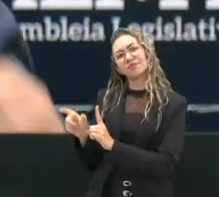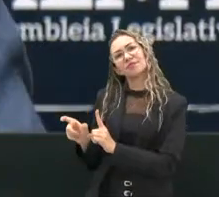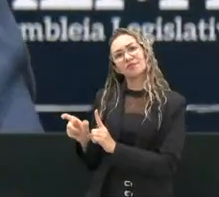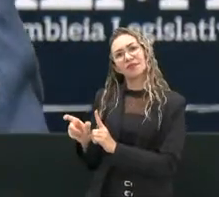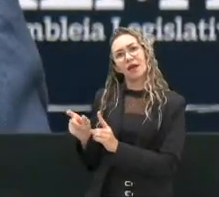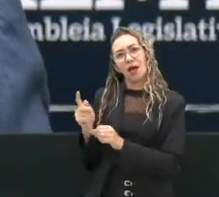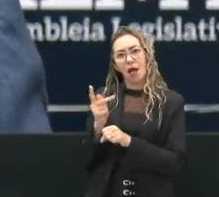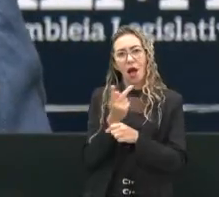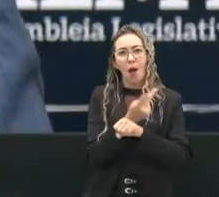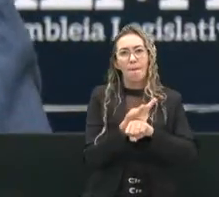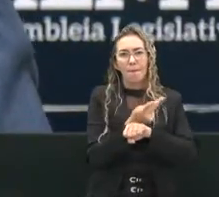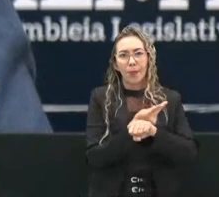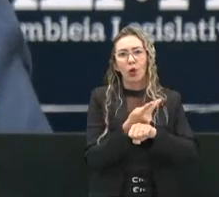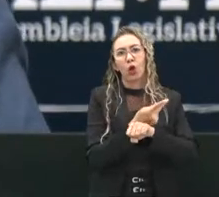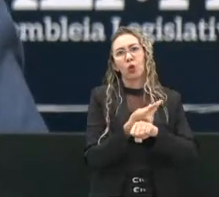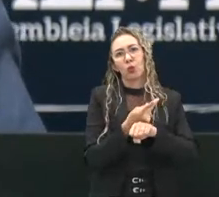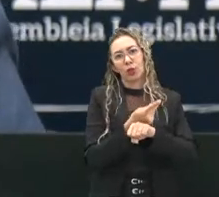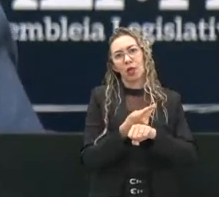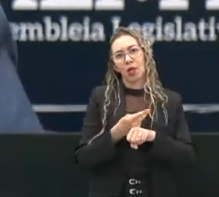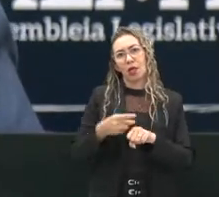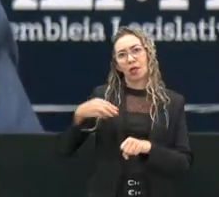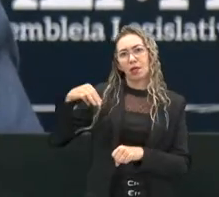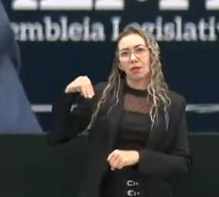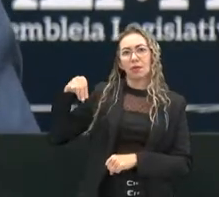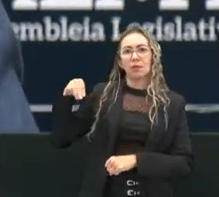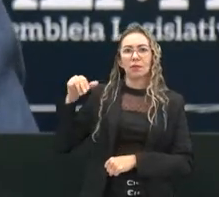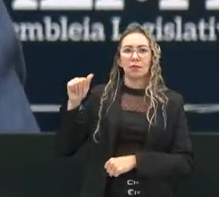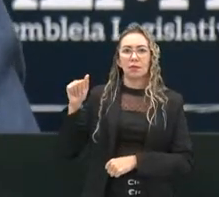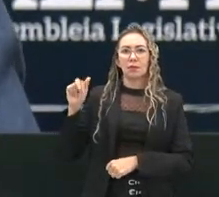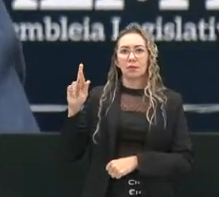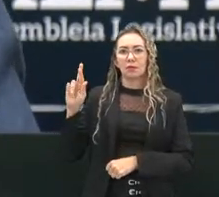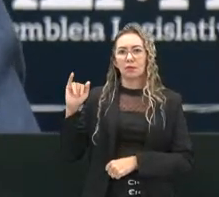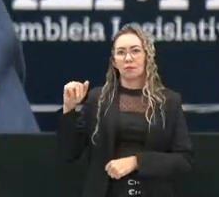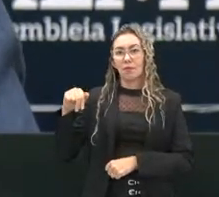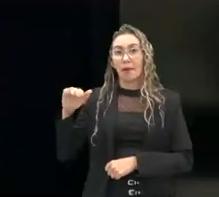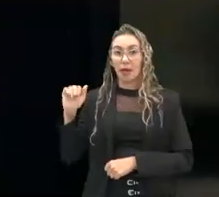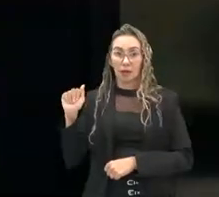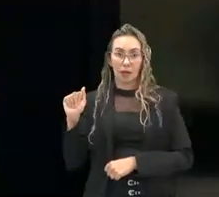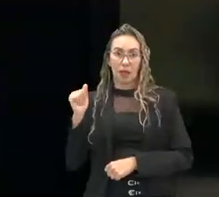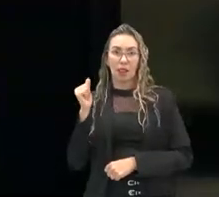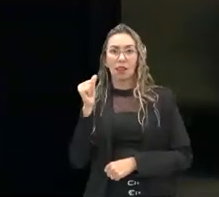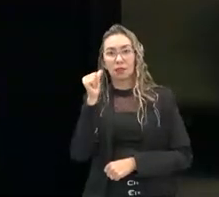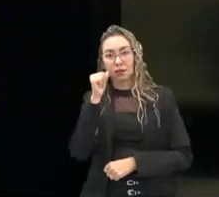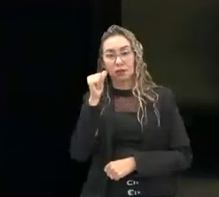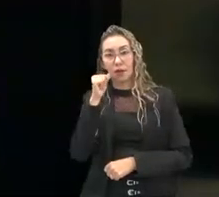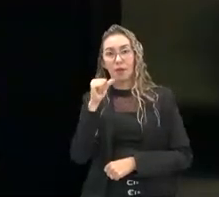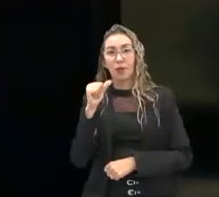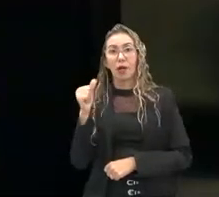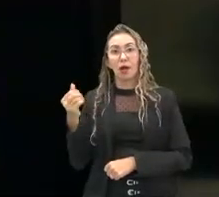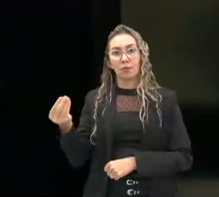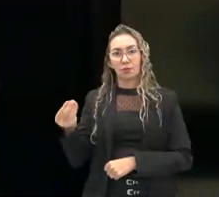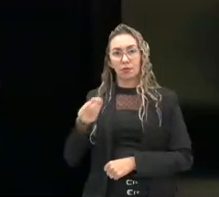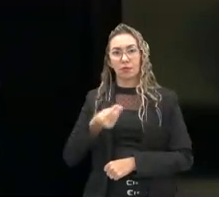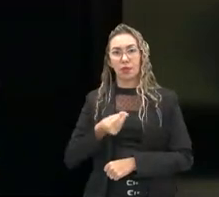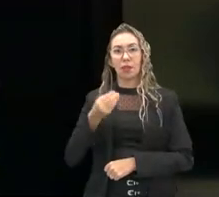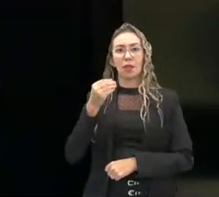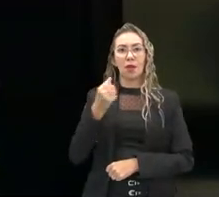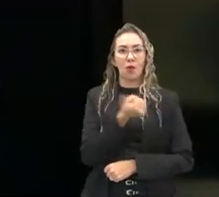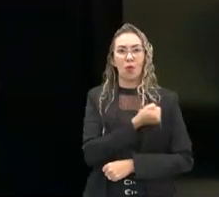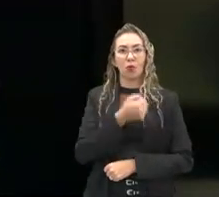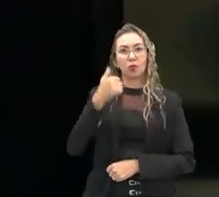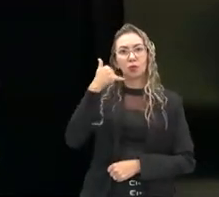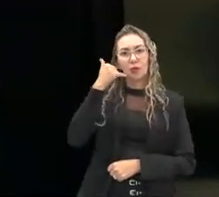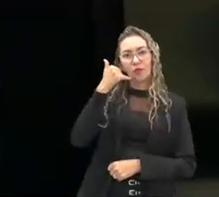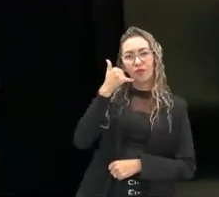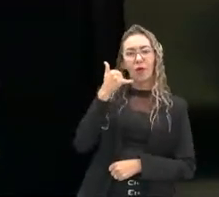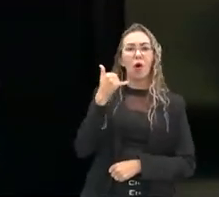Procurei a Marina. Marina me passou o telefone da dona Maria Luísa, conversei com ela